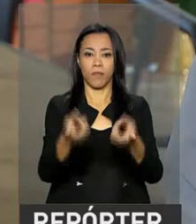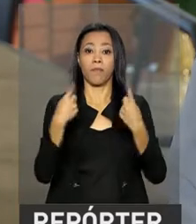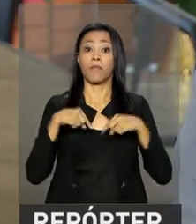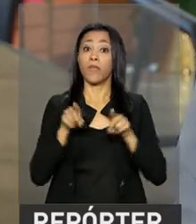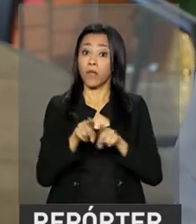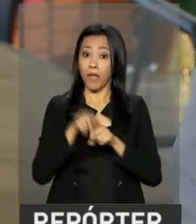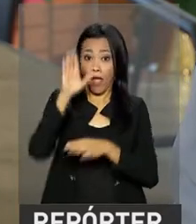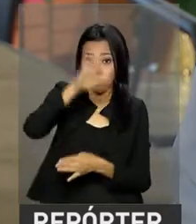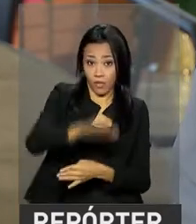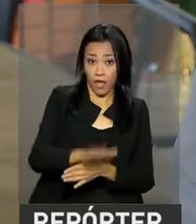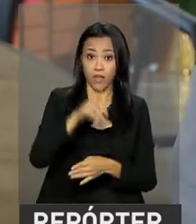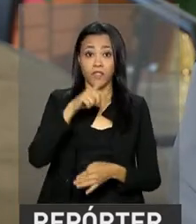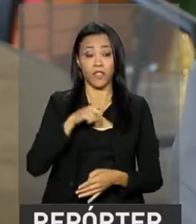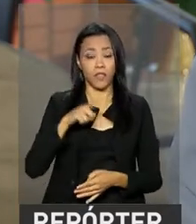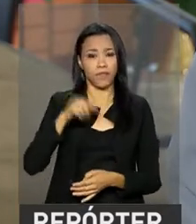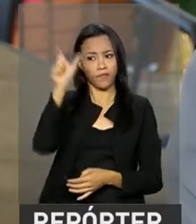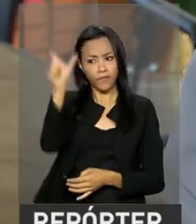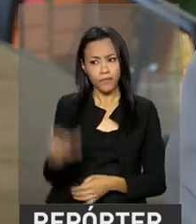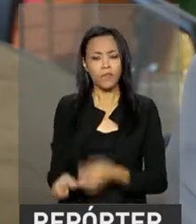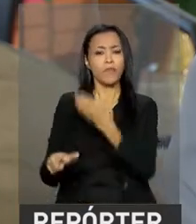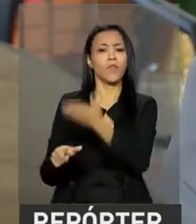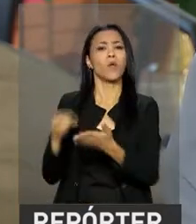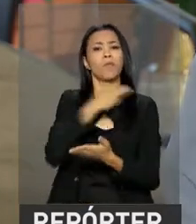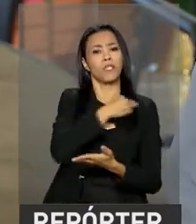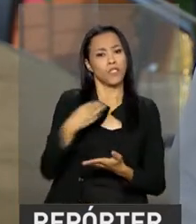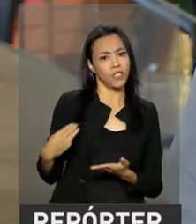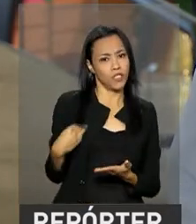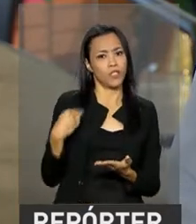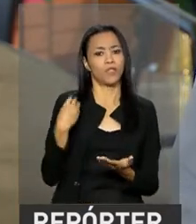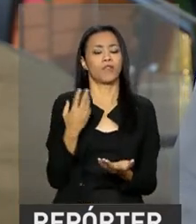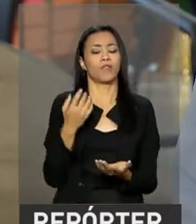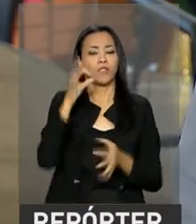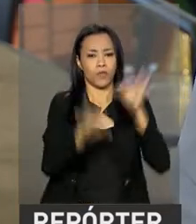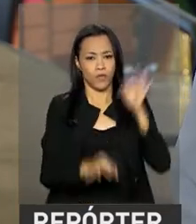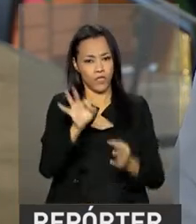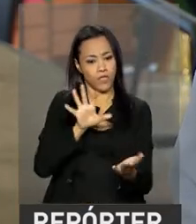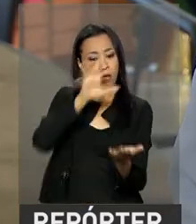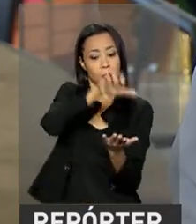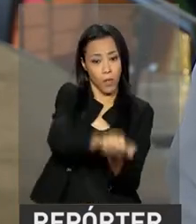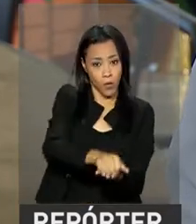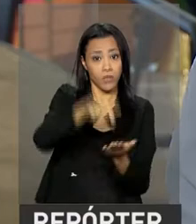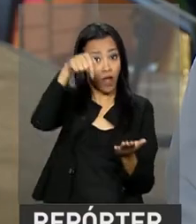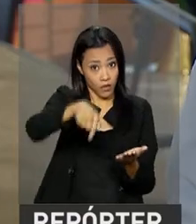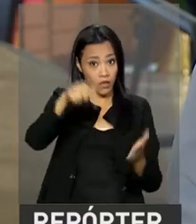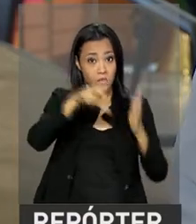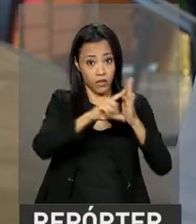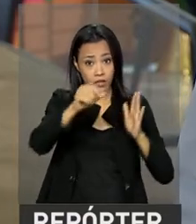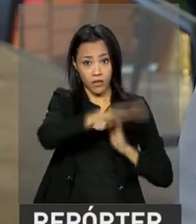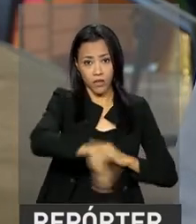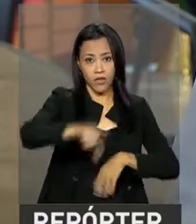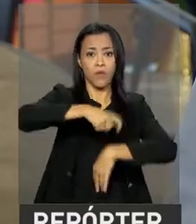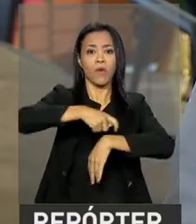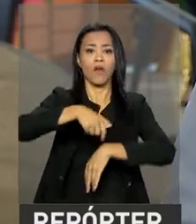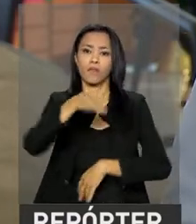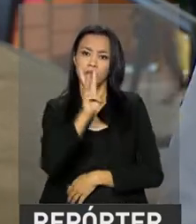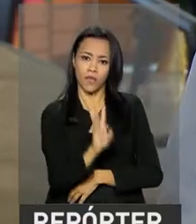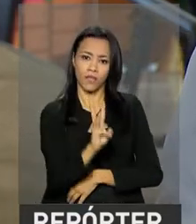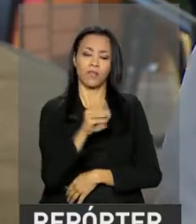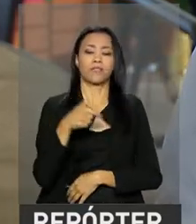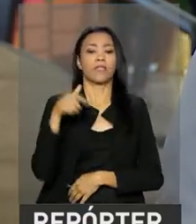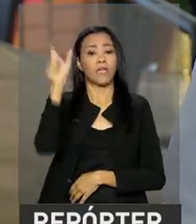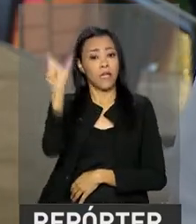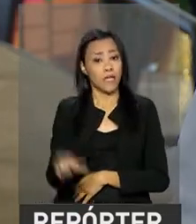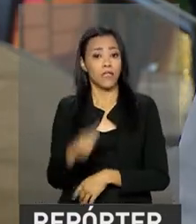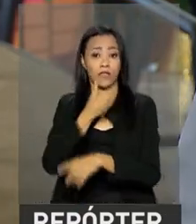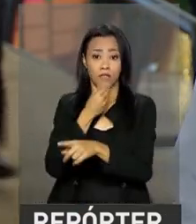ao jurista torquato jardim como ministro da justiça em cerimônia também aqui no palácio do planalto às 3 horas torquatto que era